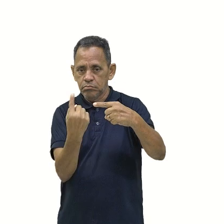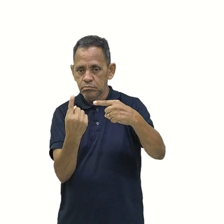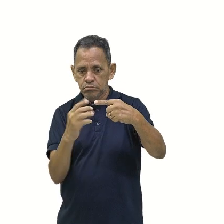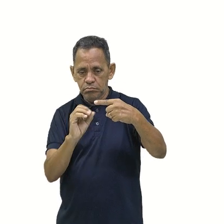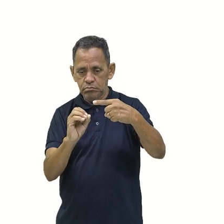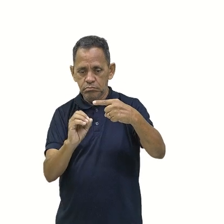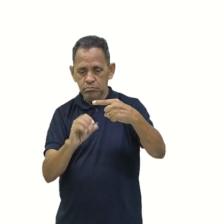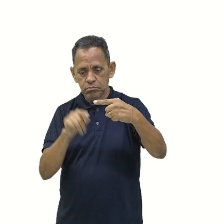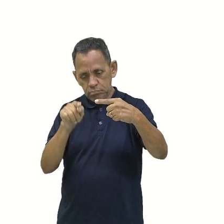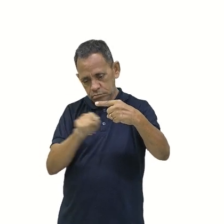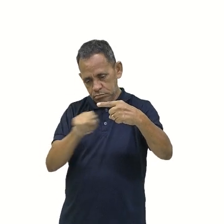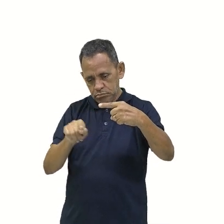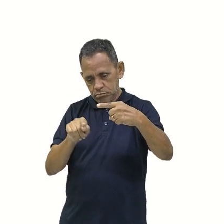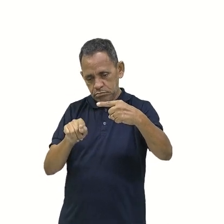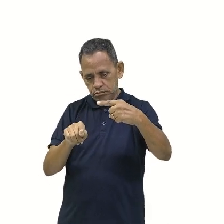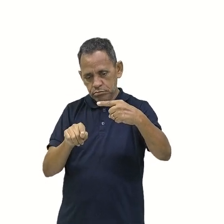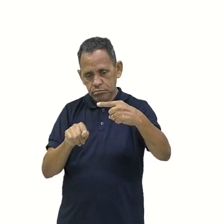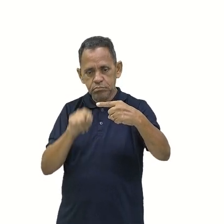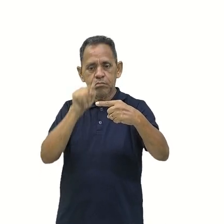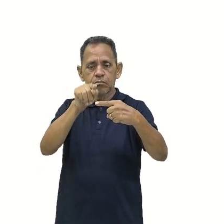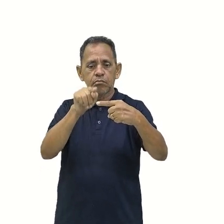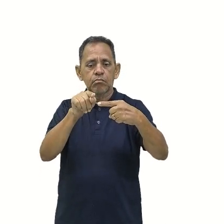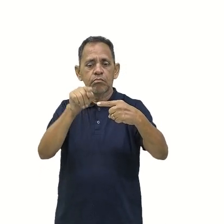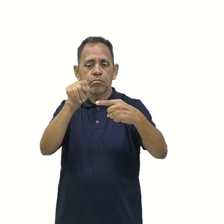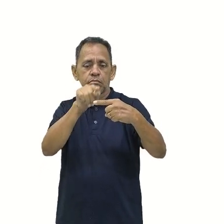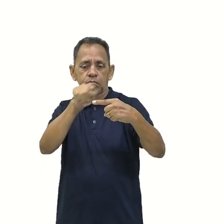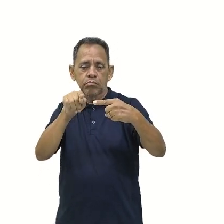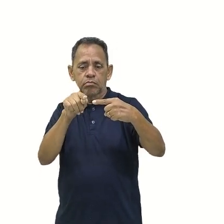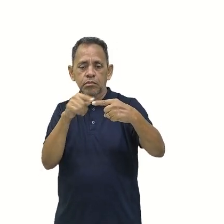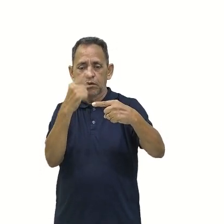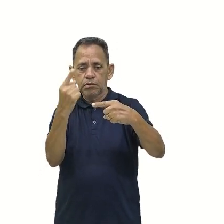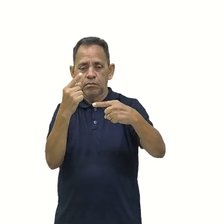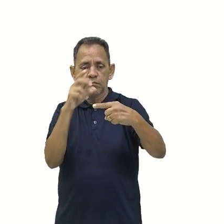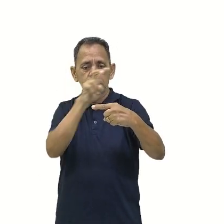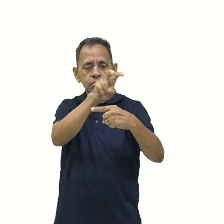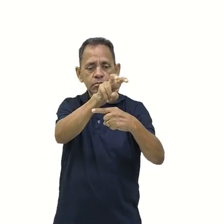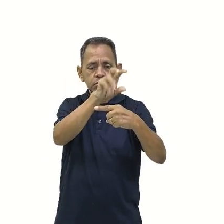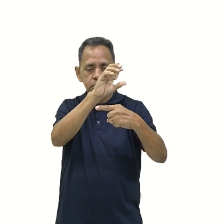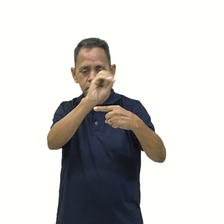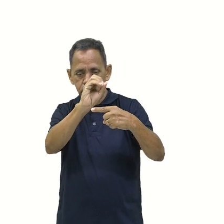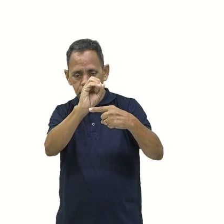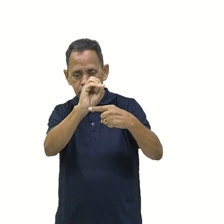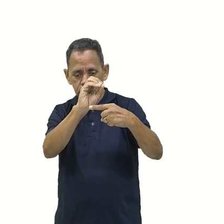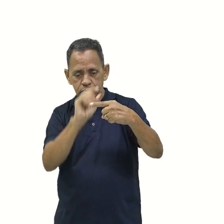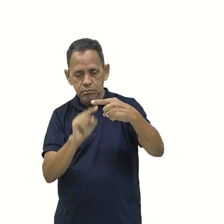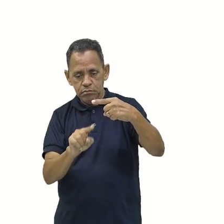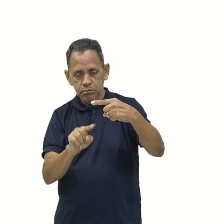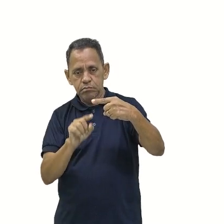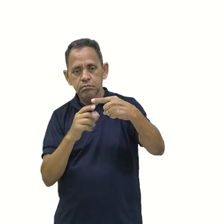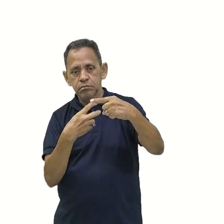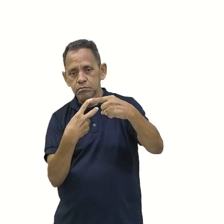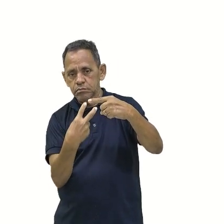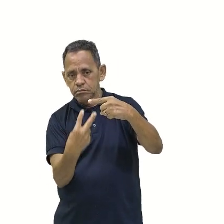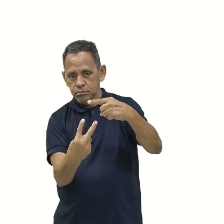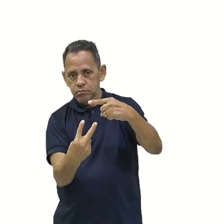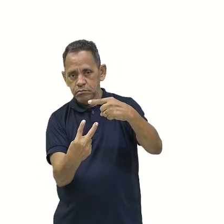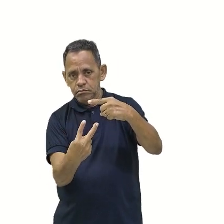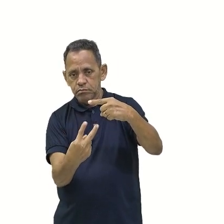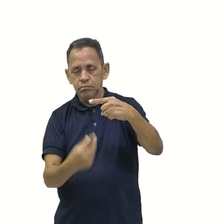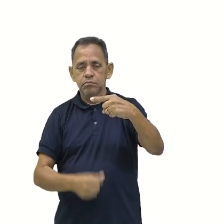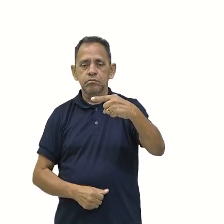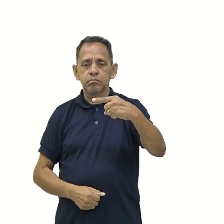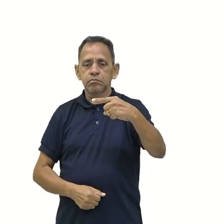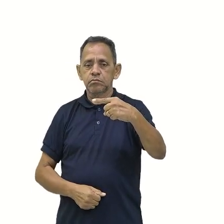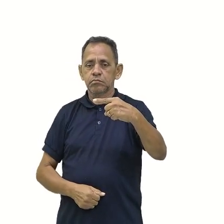esse zero com um zero na parte de cima. Resultado, 50 sobre